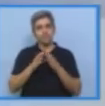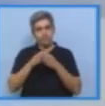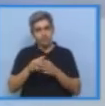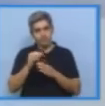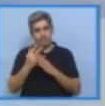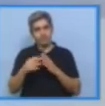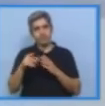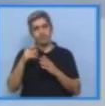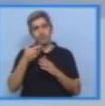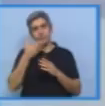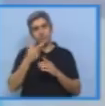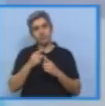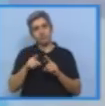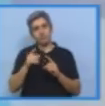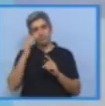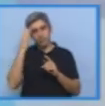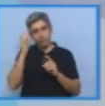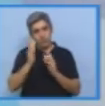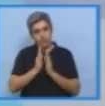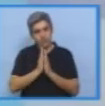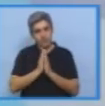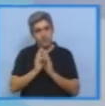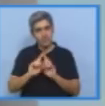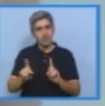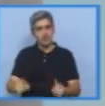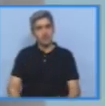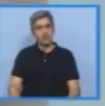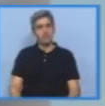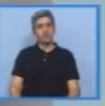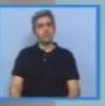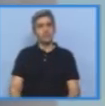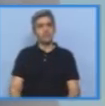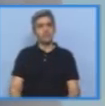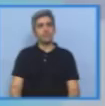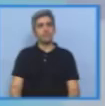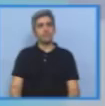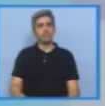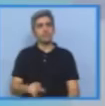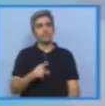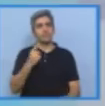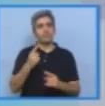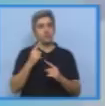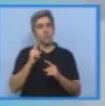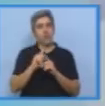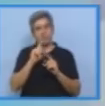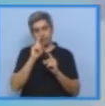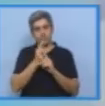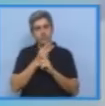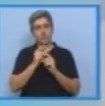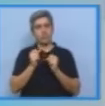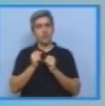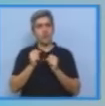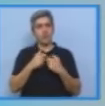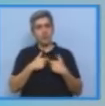saber completamente diferente da teologia, não é? É verdade, é verdade. Houve aí algum tipo de choque, de contraste até